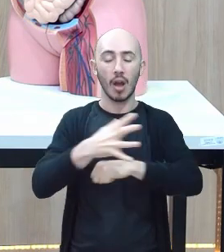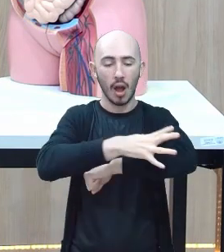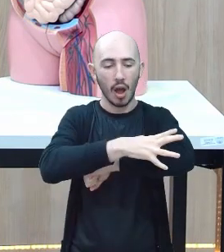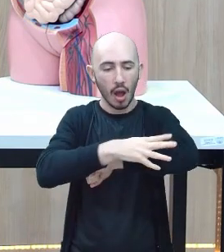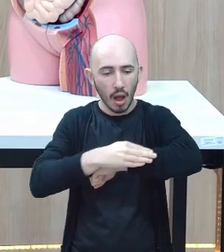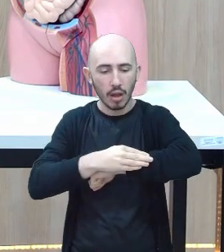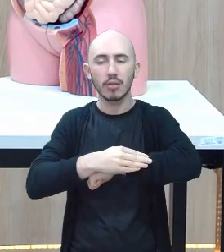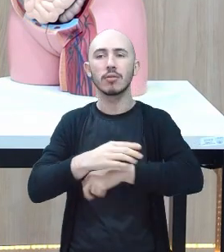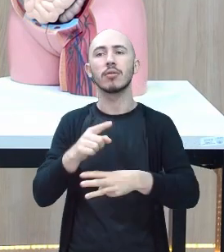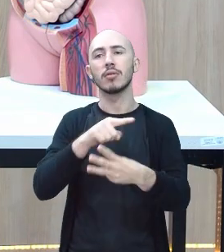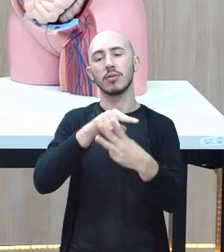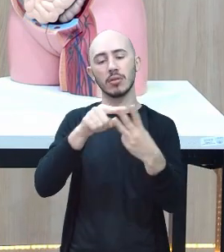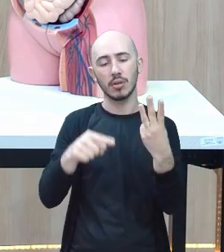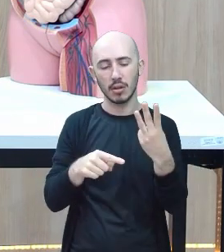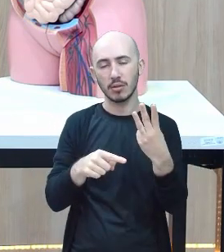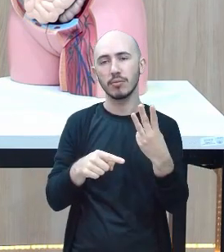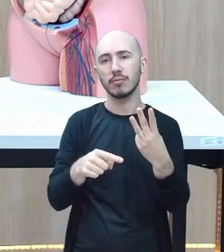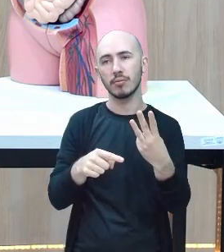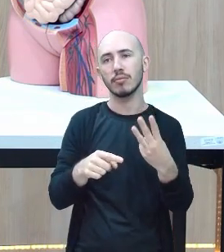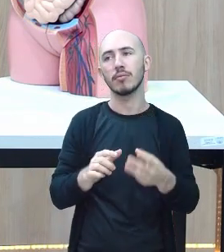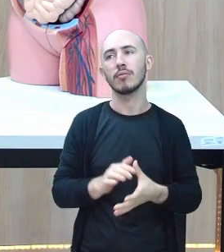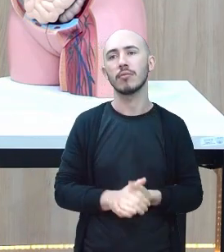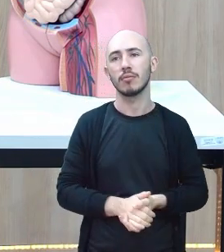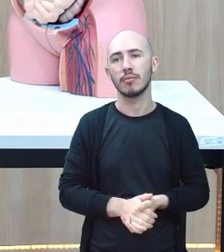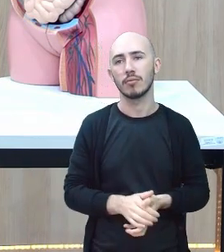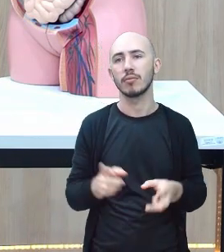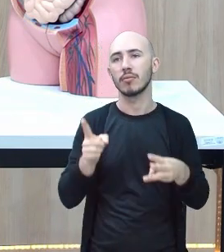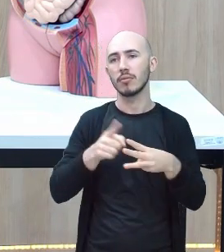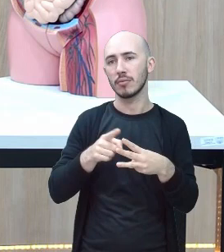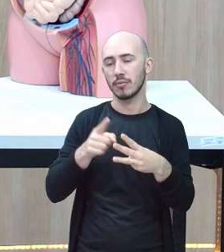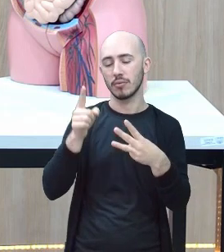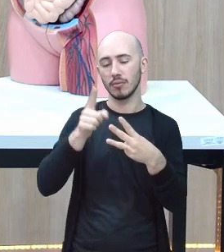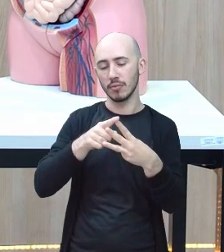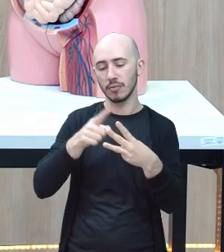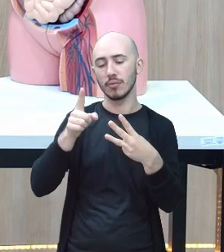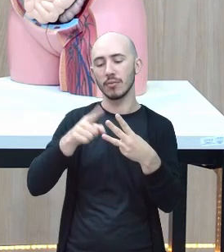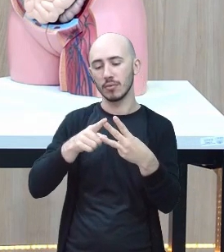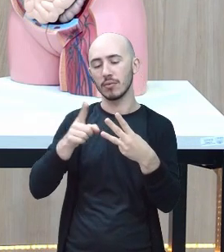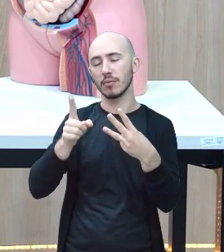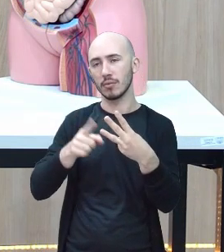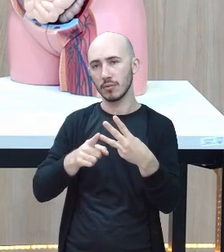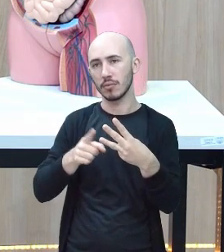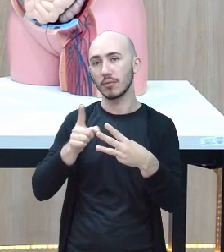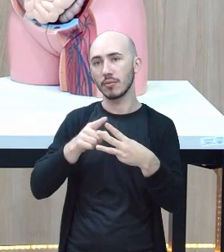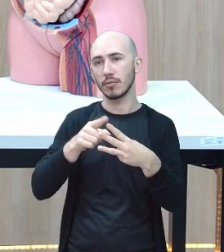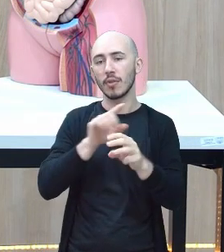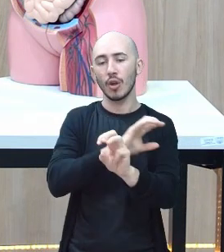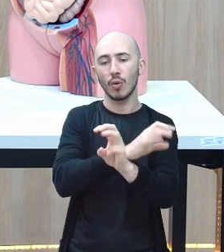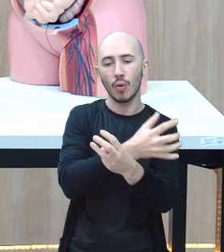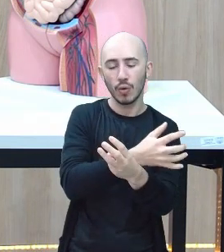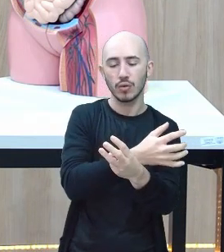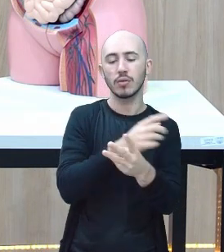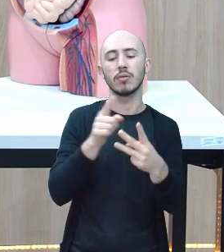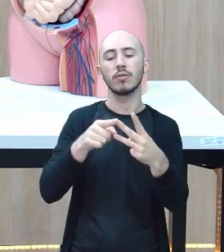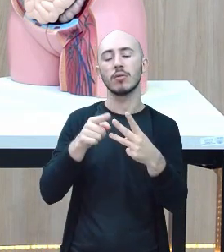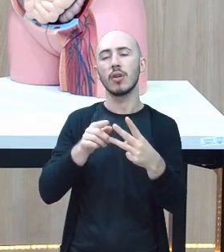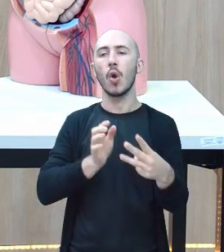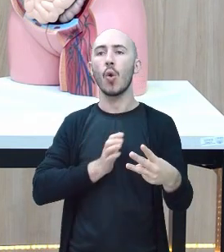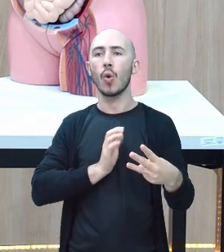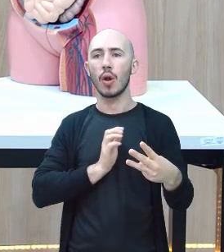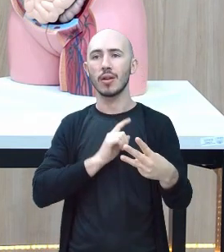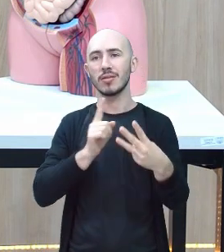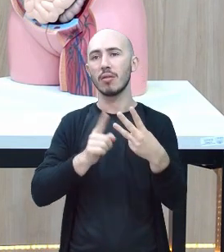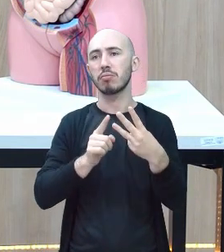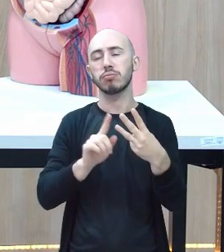é classificado em 3 tipos: estriado esquelético, estriado cardíaco e não